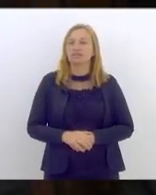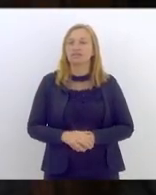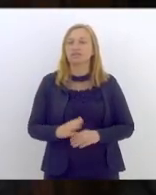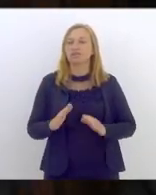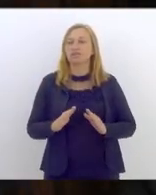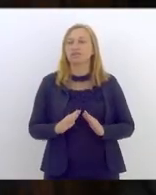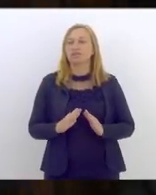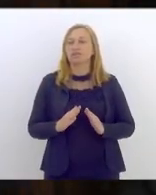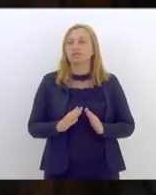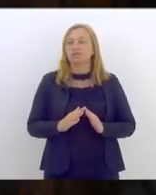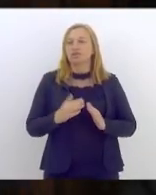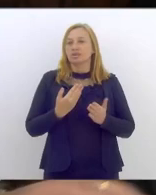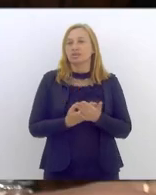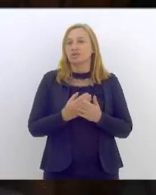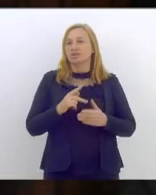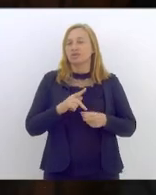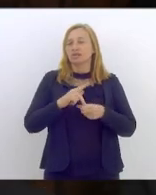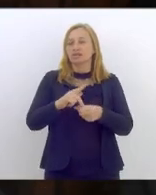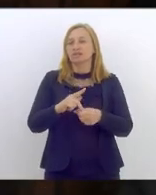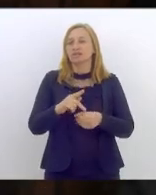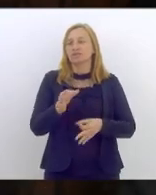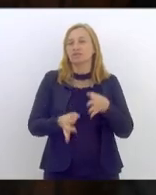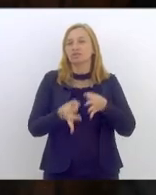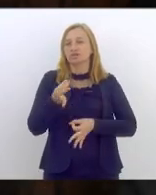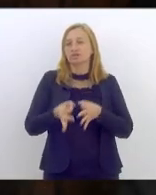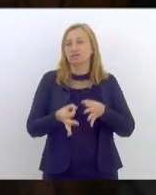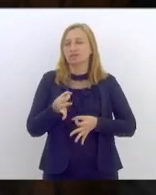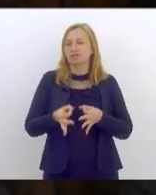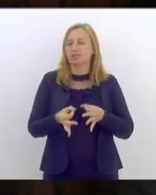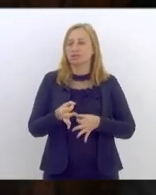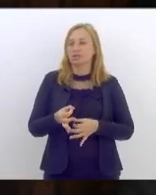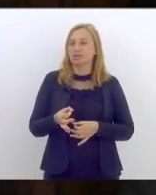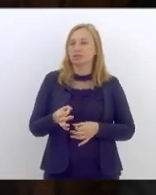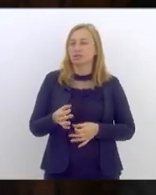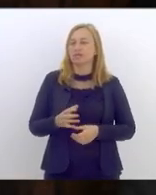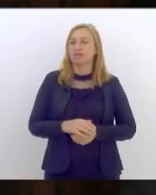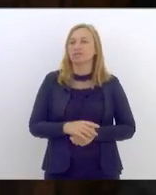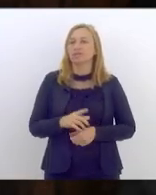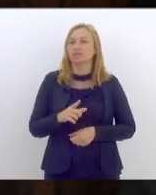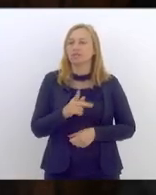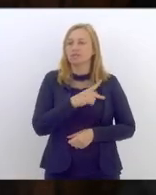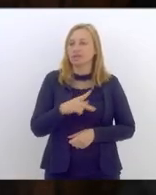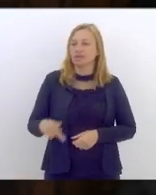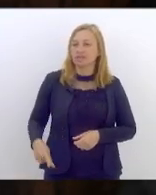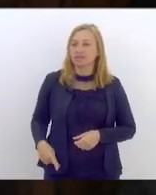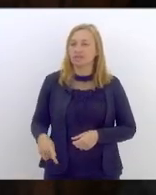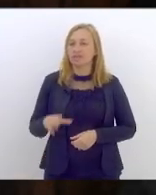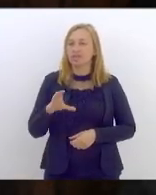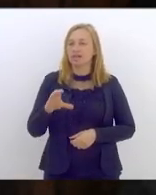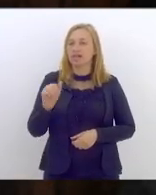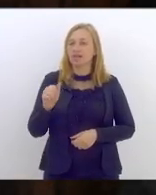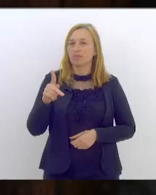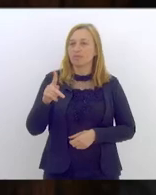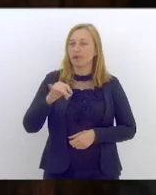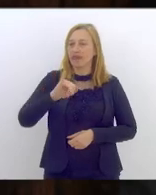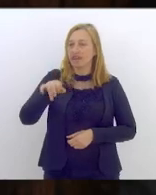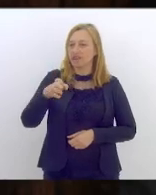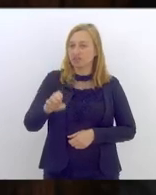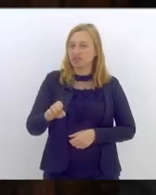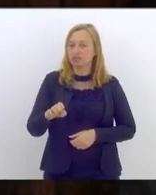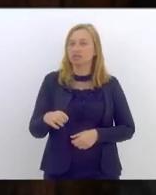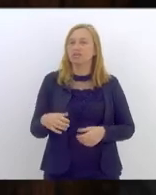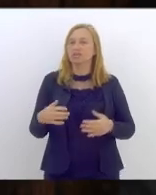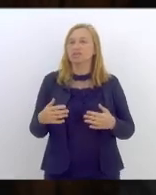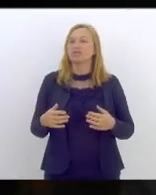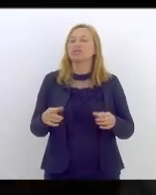Procuradores de Justiça sua procurador-geral de Justiça presidente da camperj cumprimento